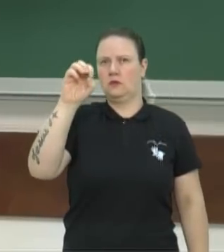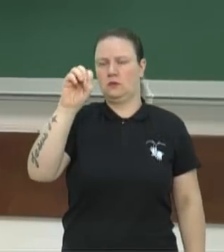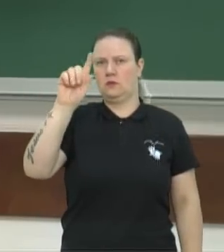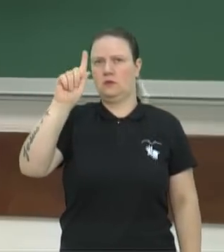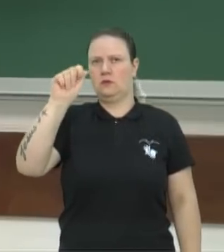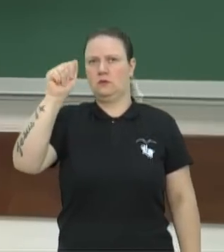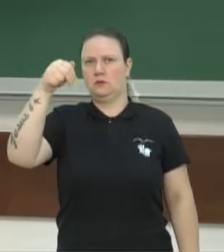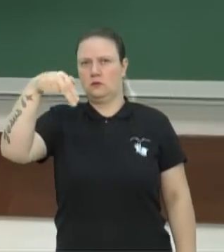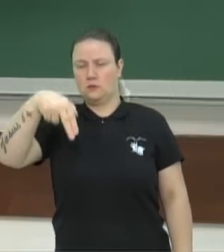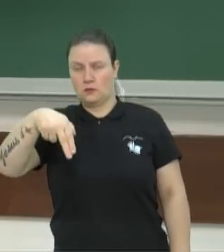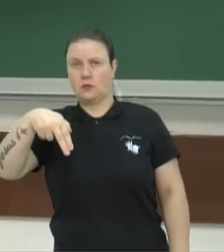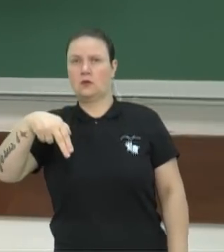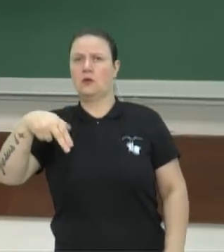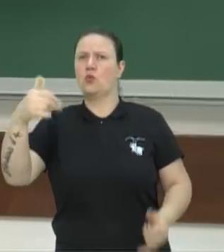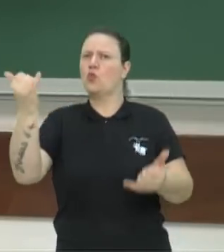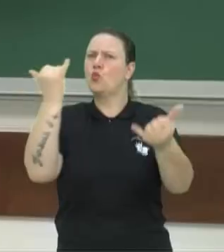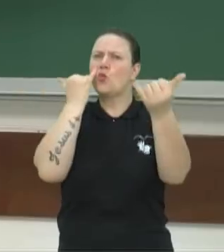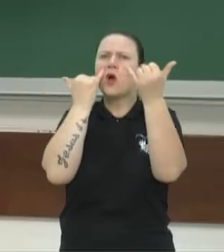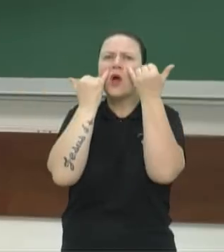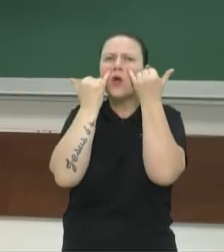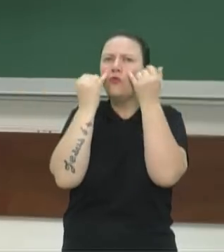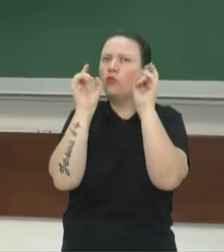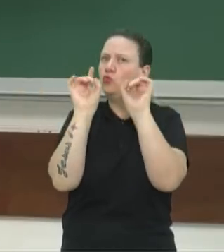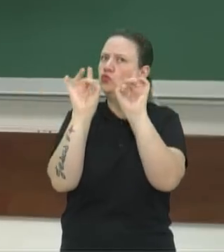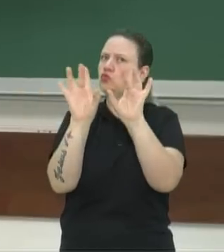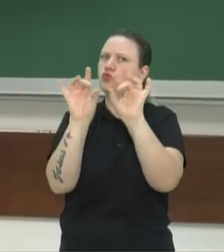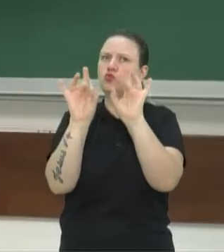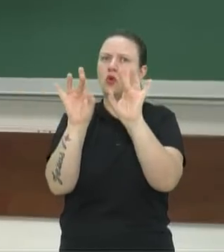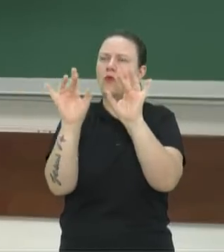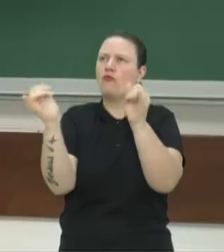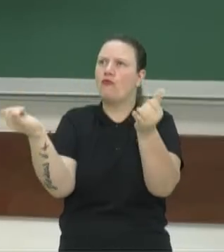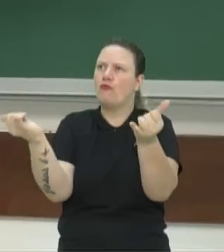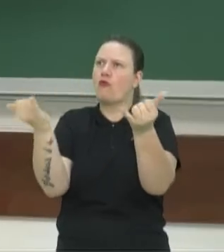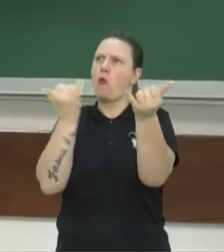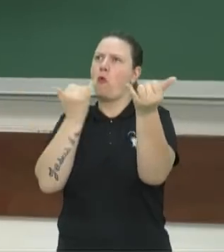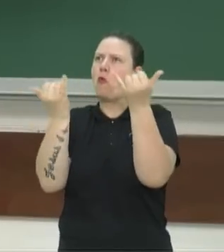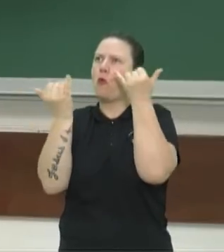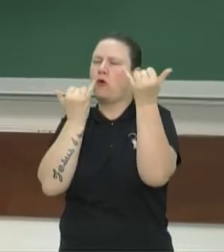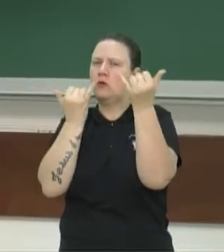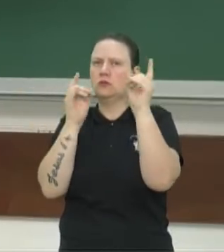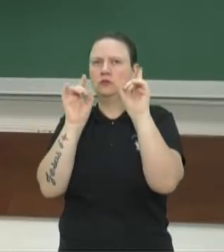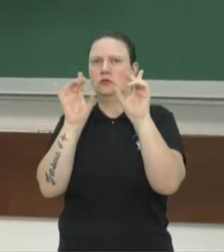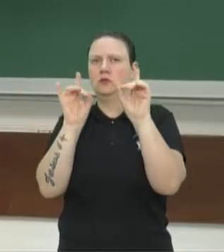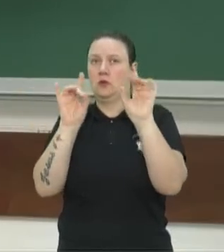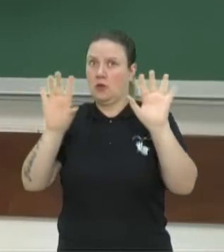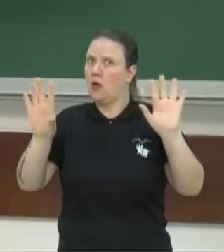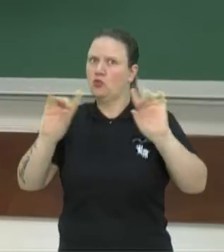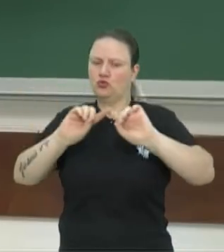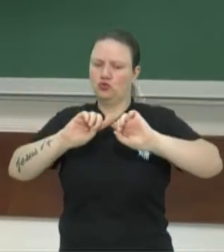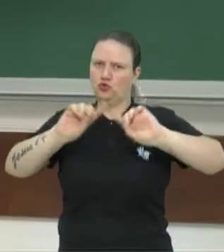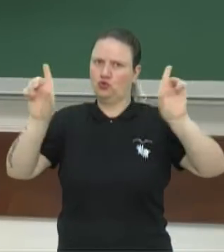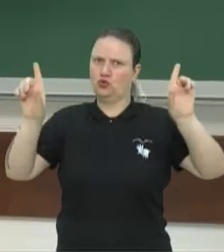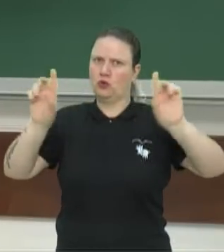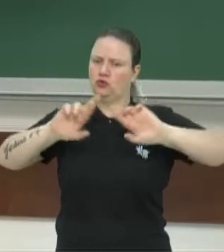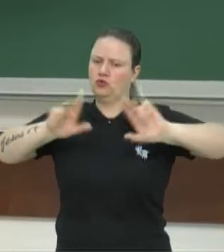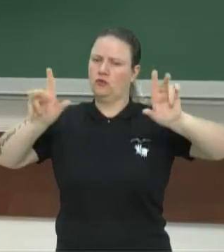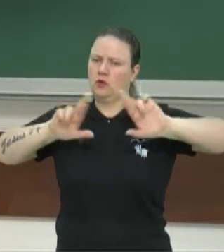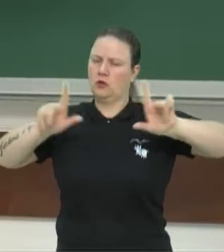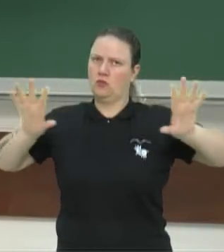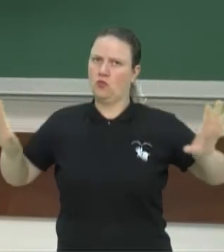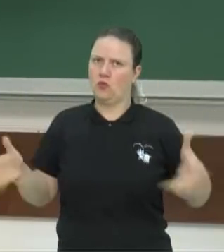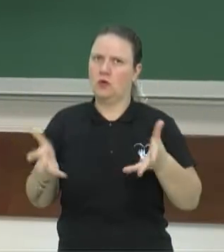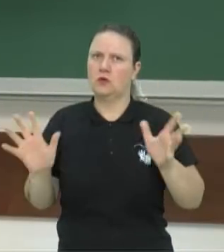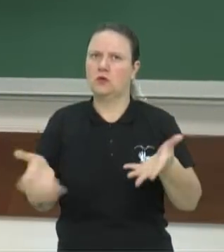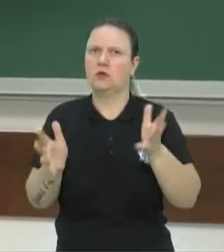uma frase informativa, ele é uma frase que vai motivar e cativar o leitor, ok?